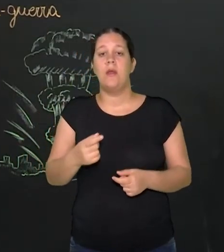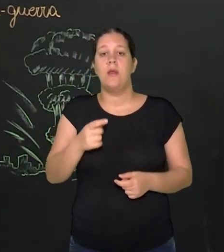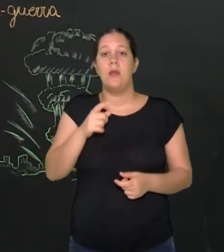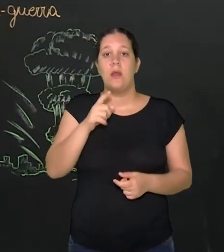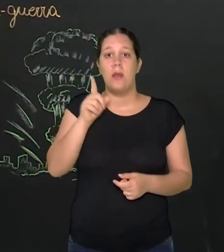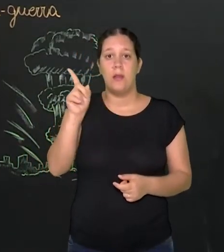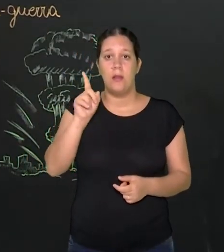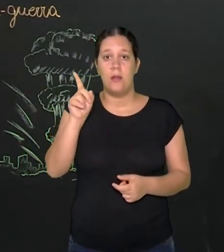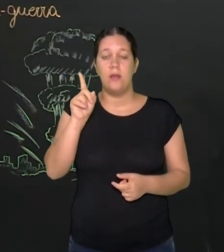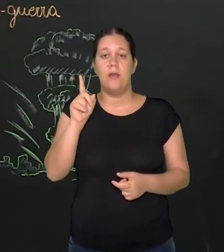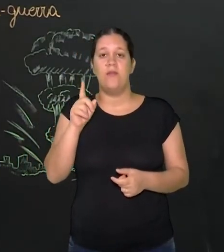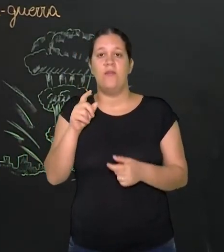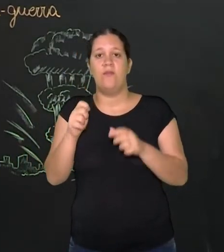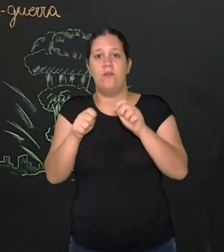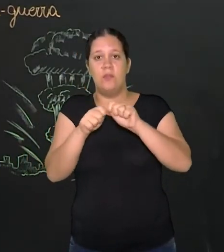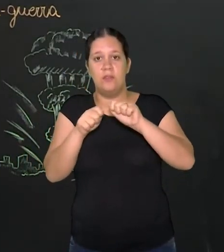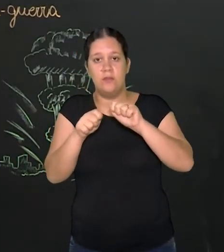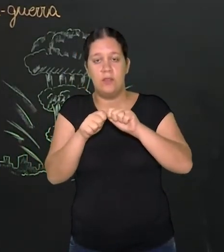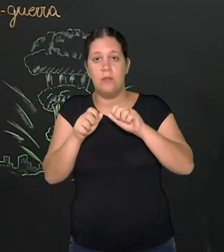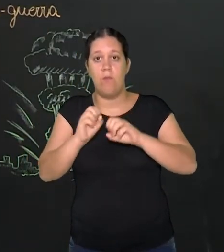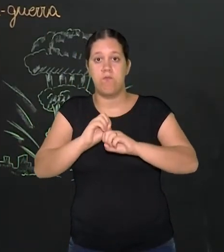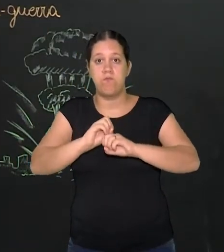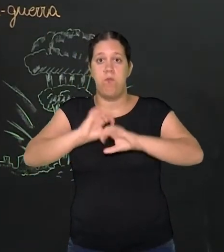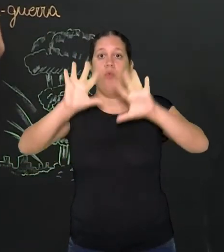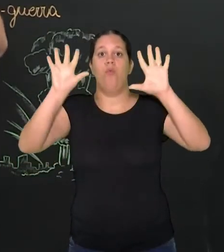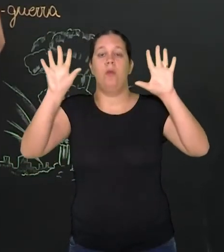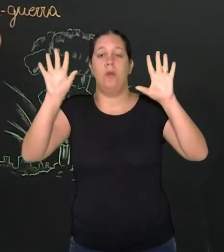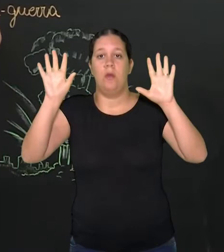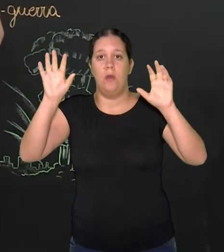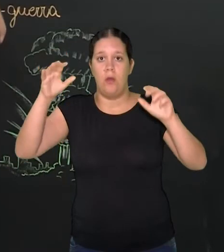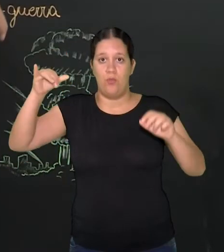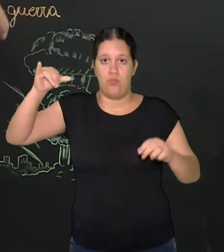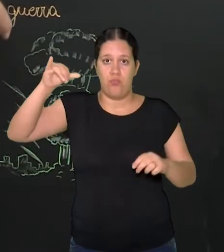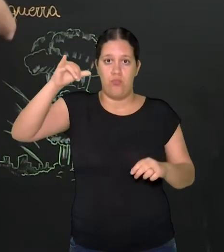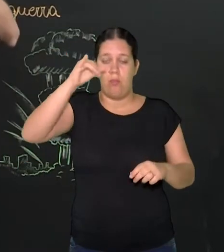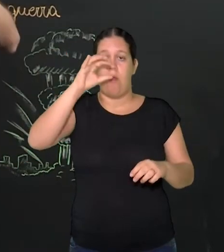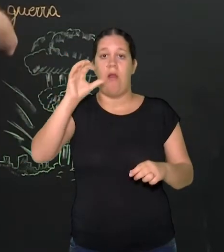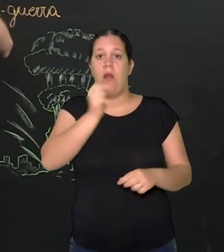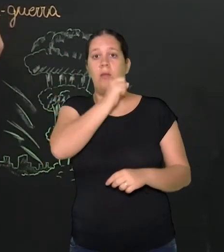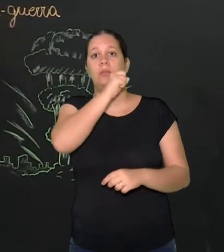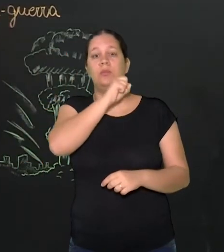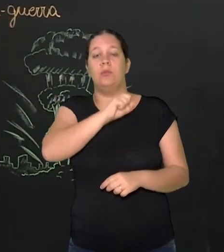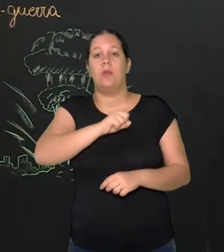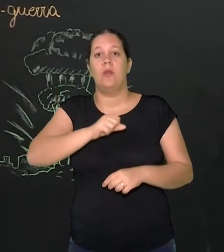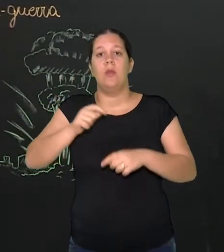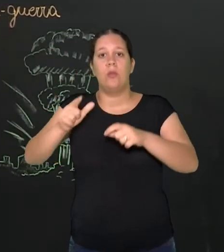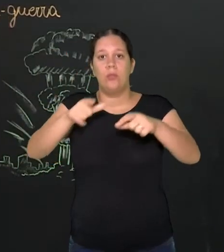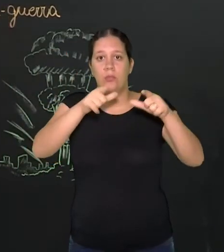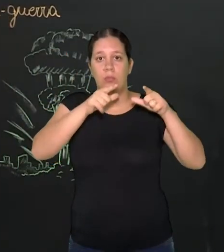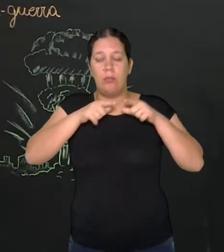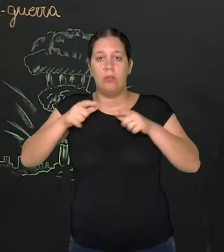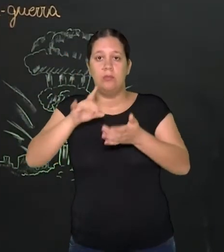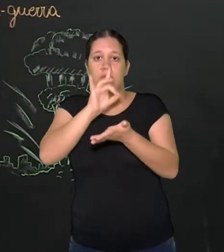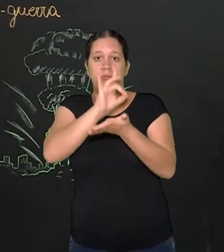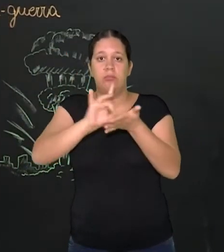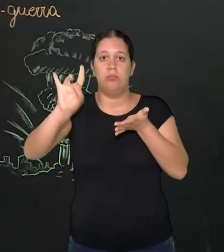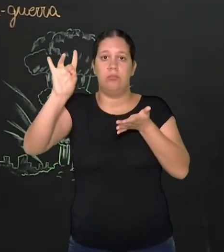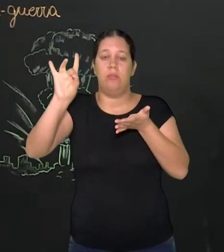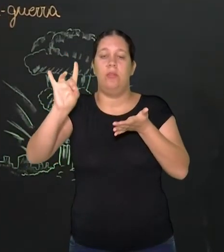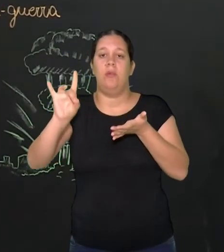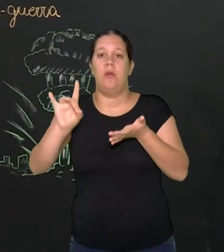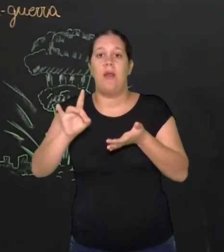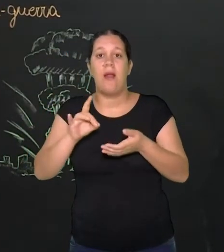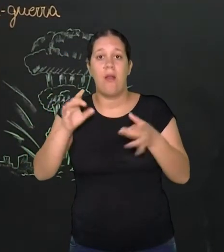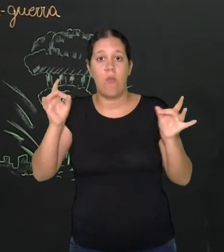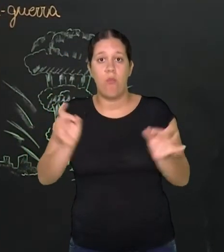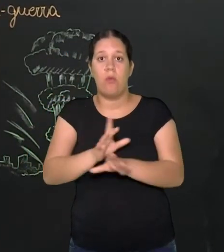seguinte, ele realizava bombardeios com a força aérea rápidos no território do país inimigo,